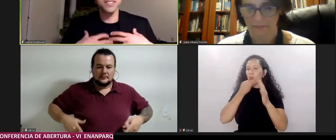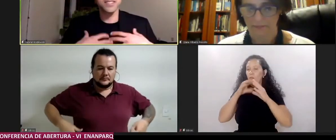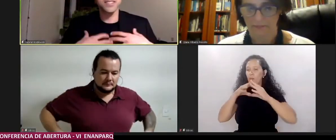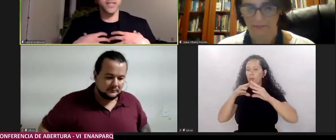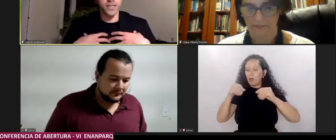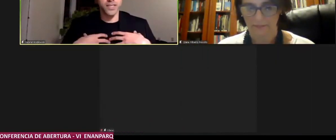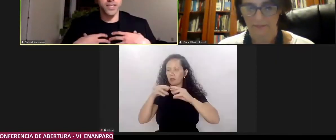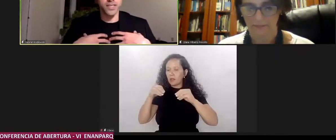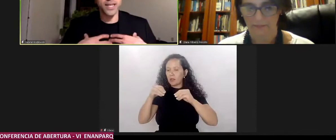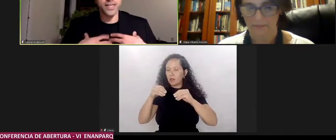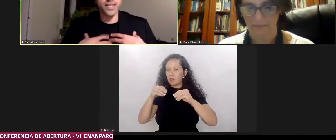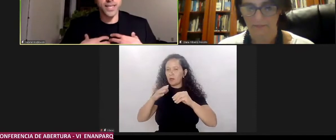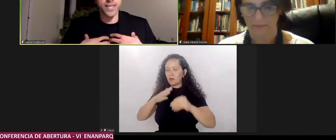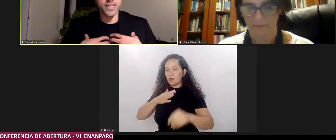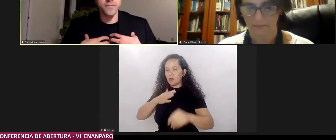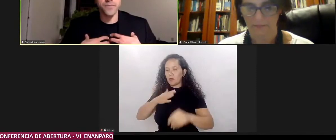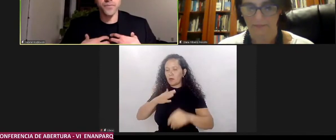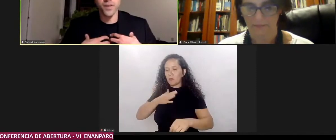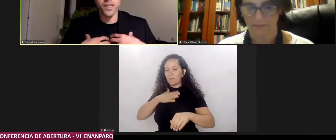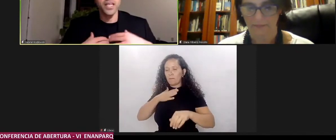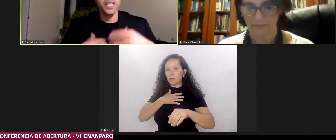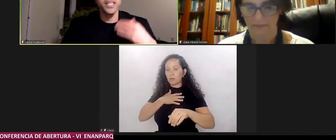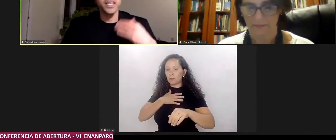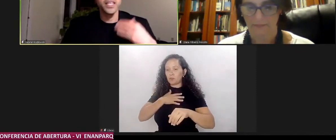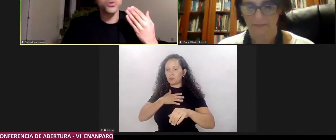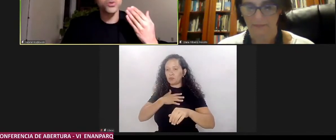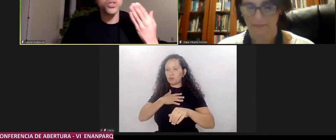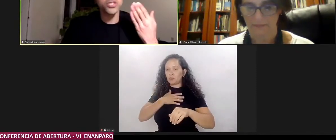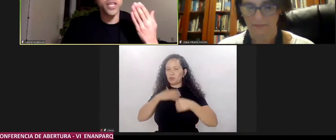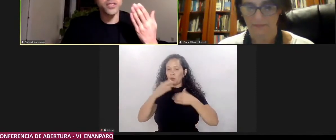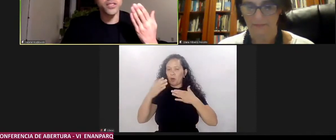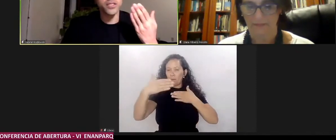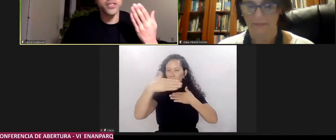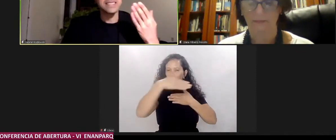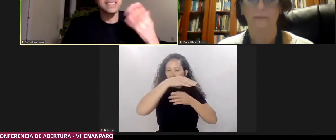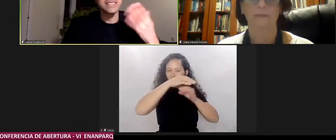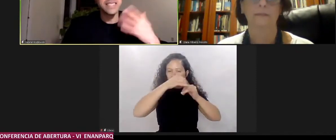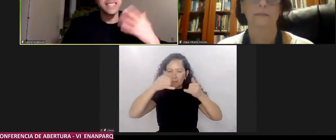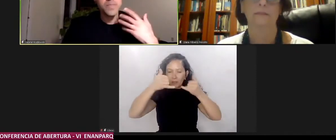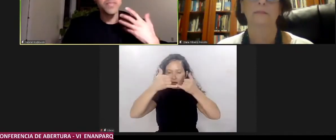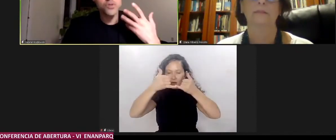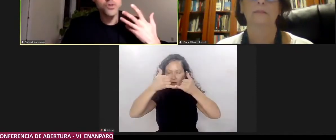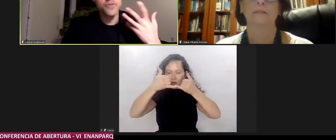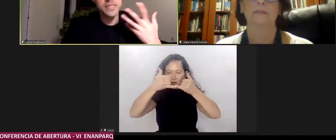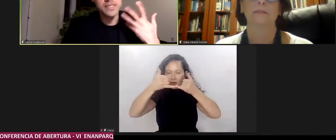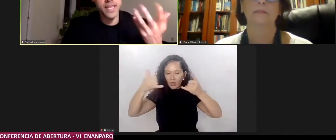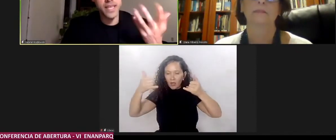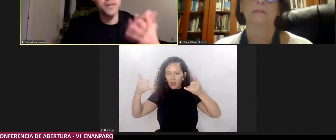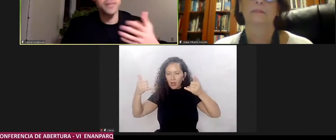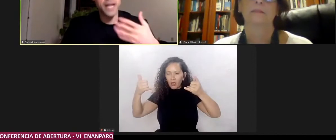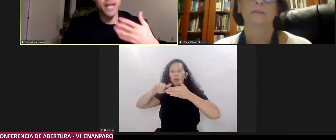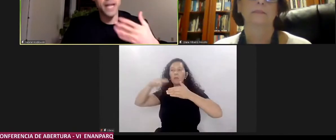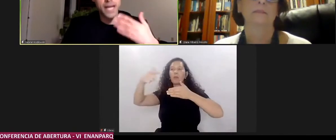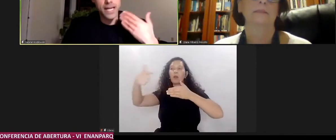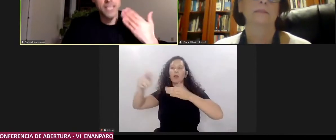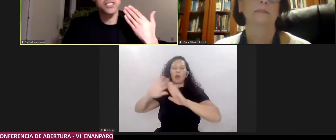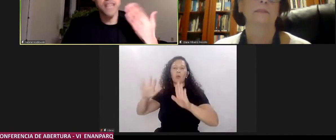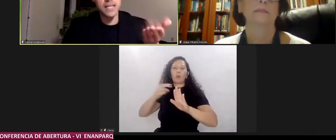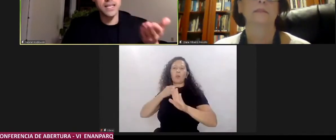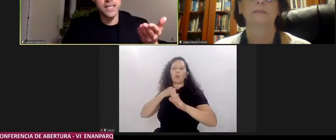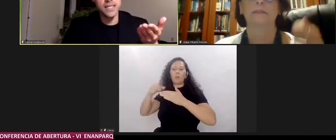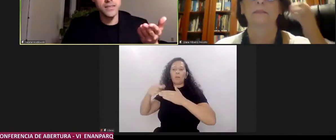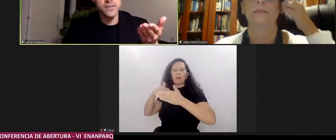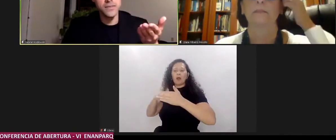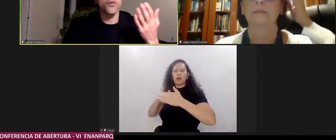que disse que aquilo era dele e encontrou gente simples o suficiente para